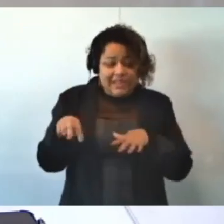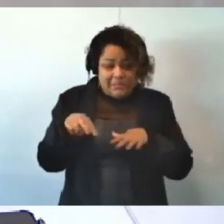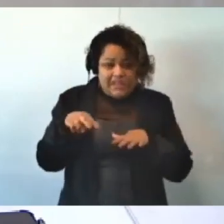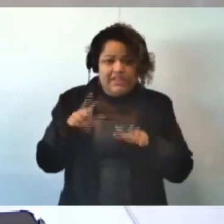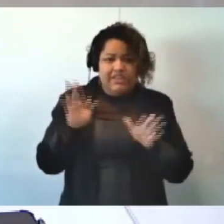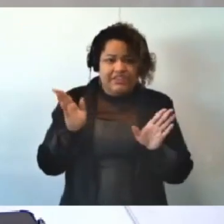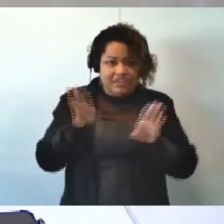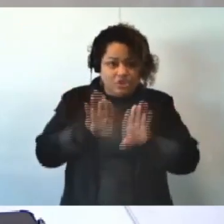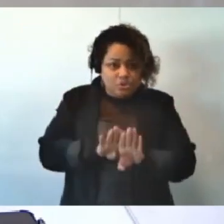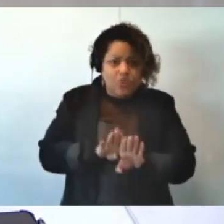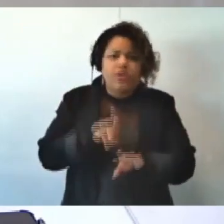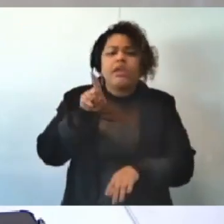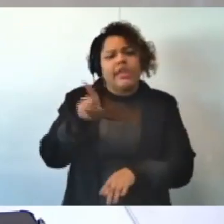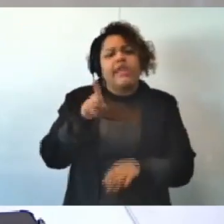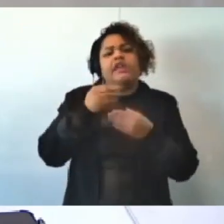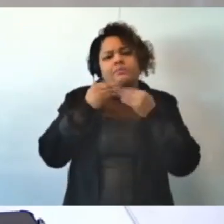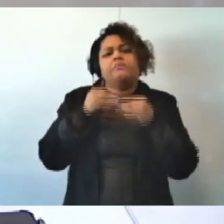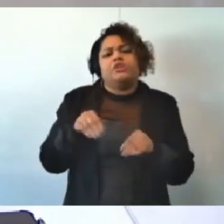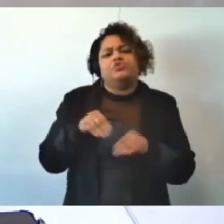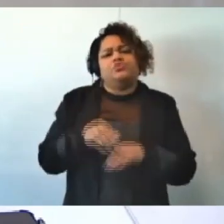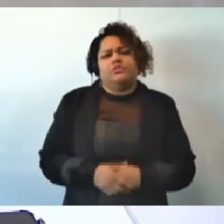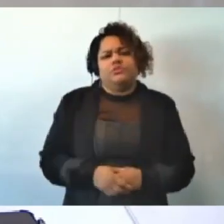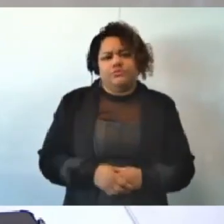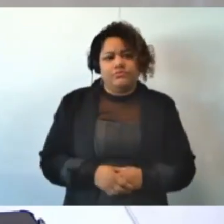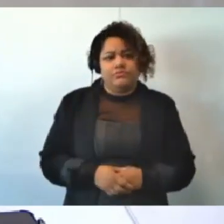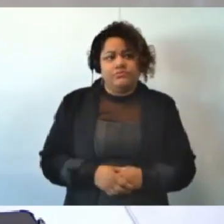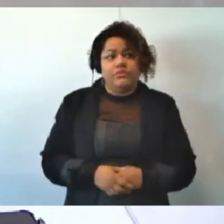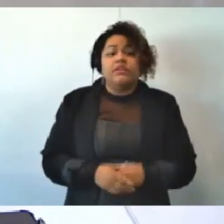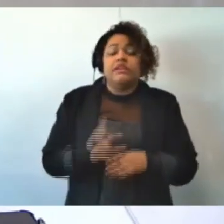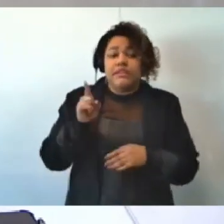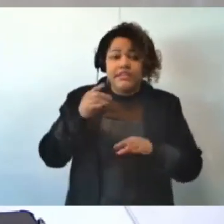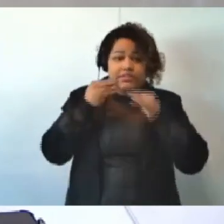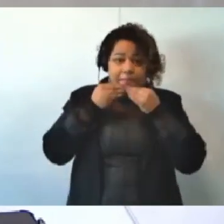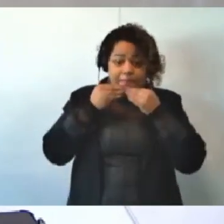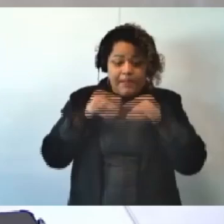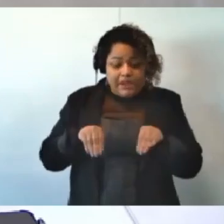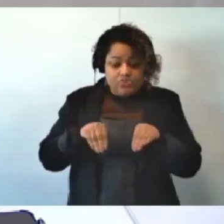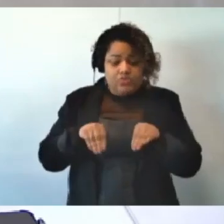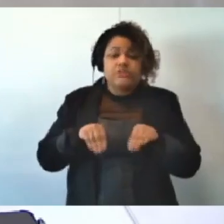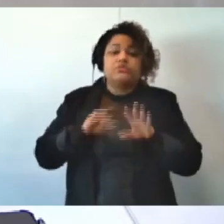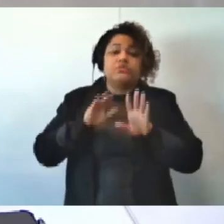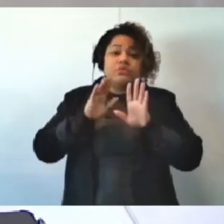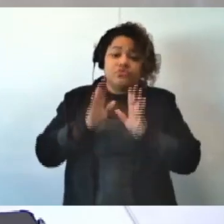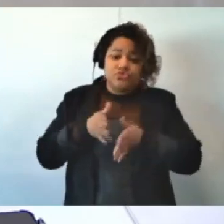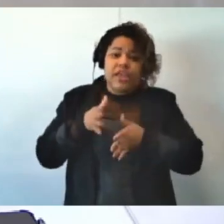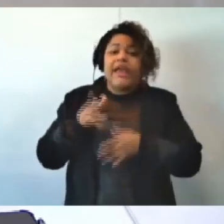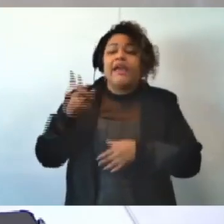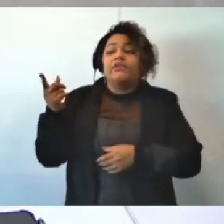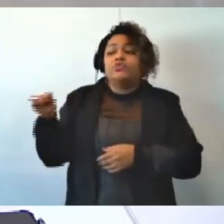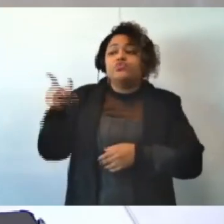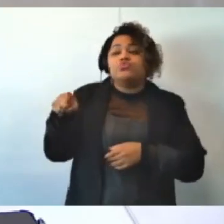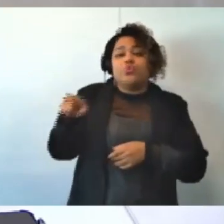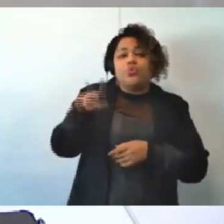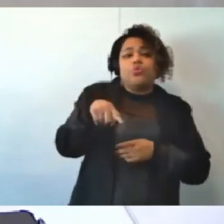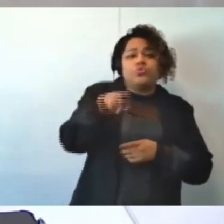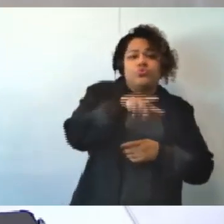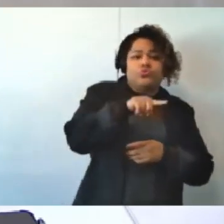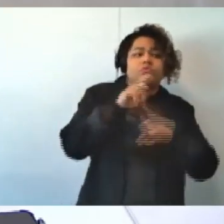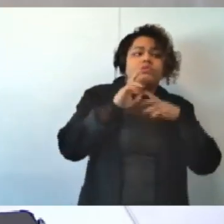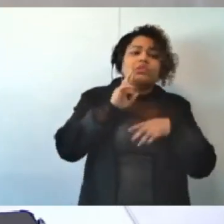esse prejuízo já está ocorrendo nos outros restaurantes e bares que tem também na